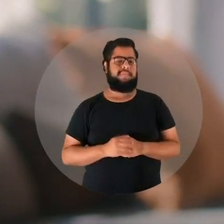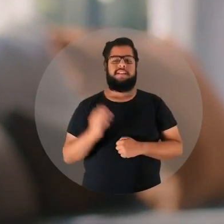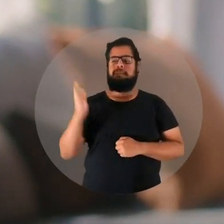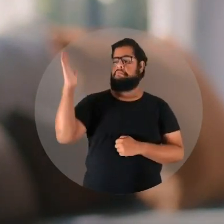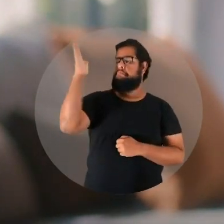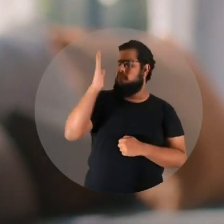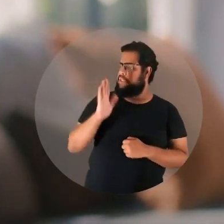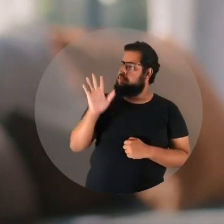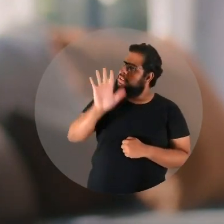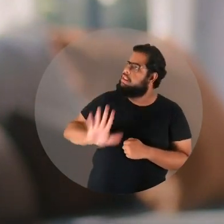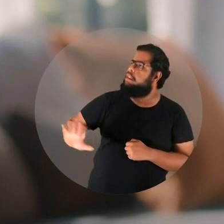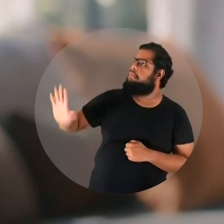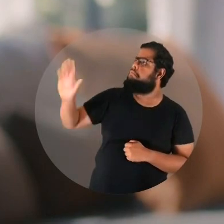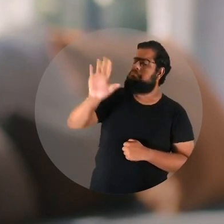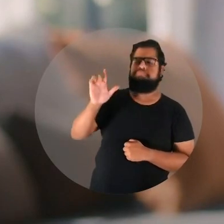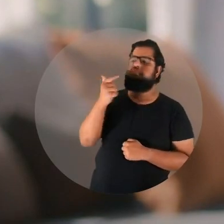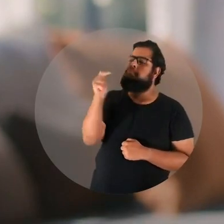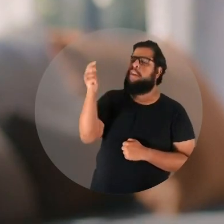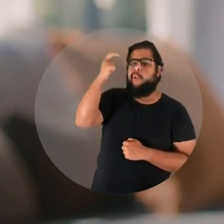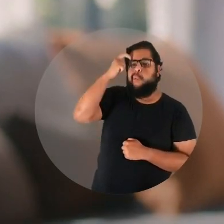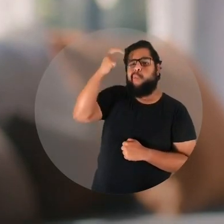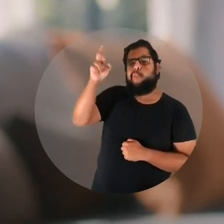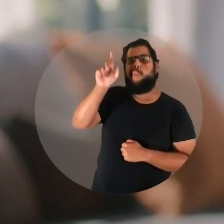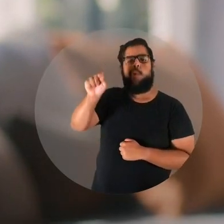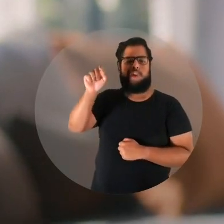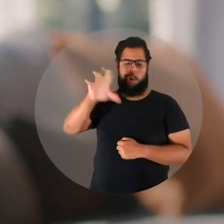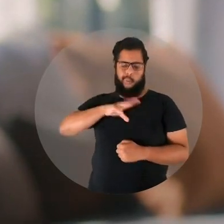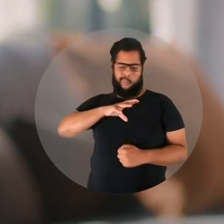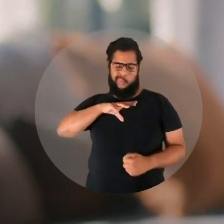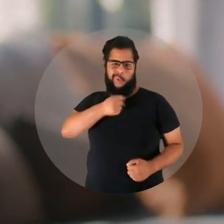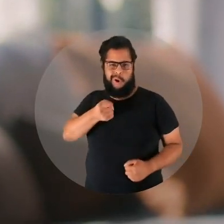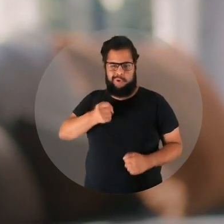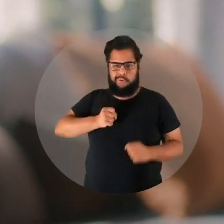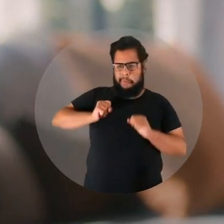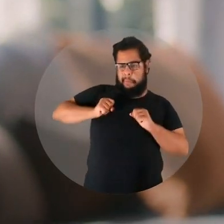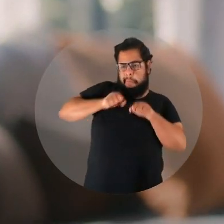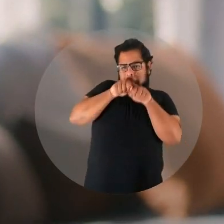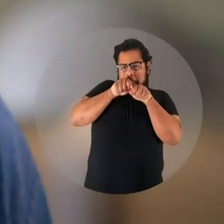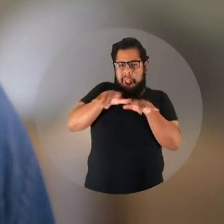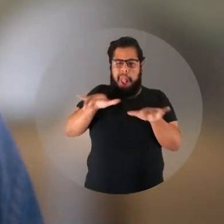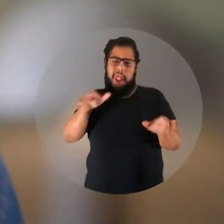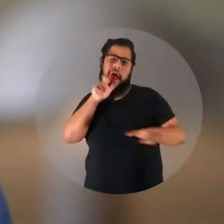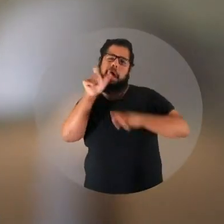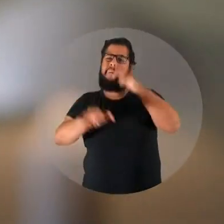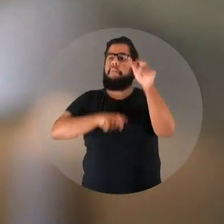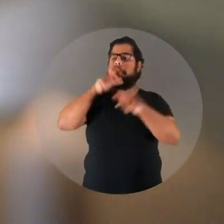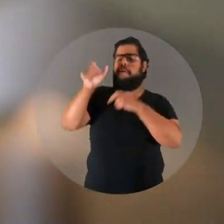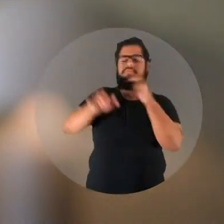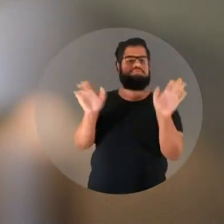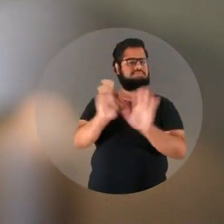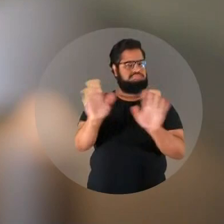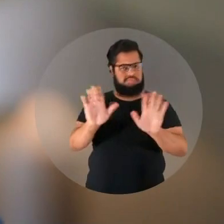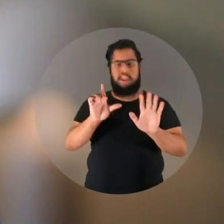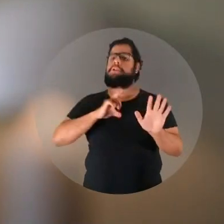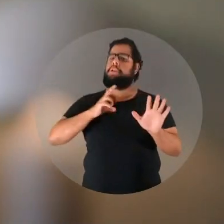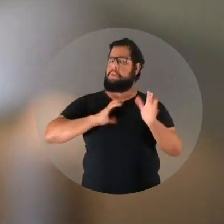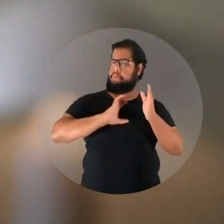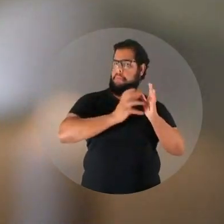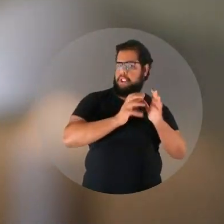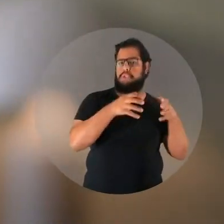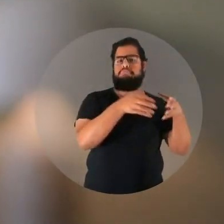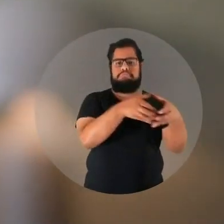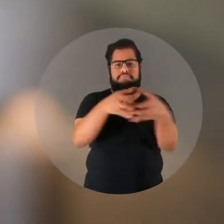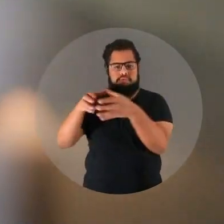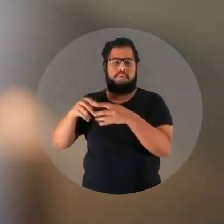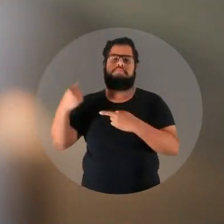O Brasil não tem essa cultura, o Brasil não tinha essa cultura de pregação do ódio. Você tinha os partidos que divergiam,